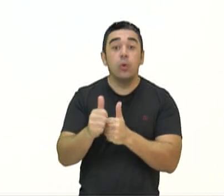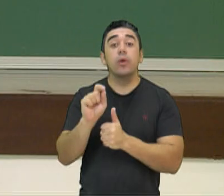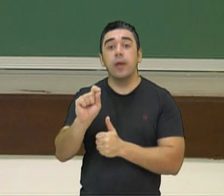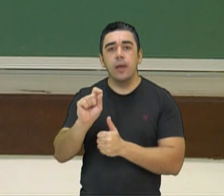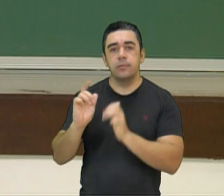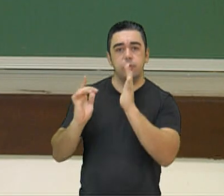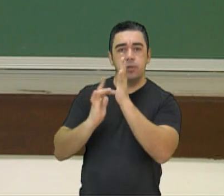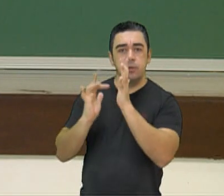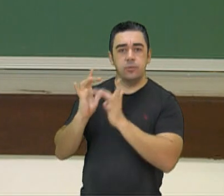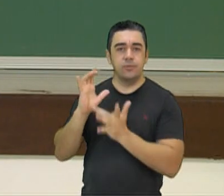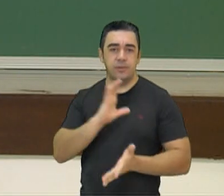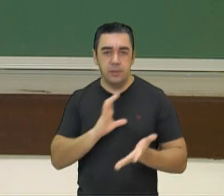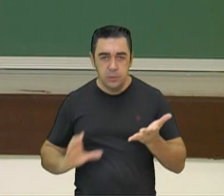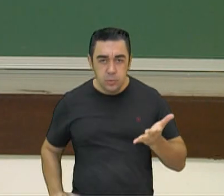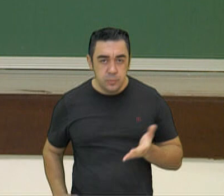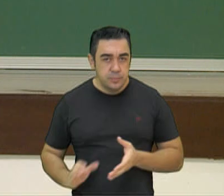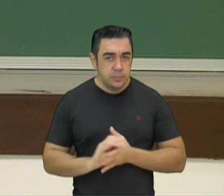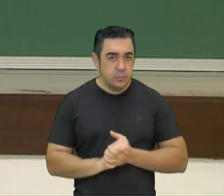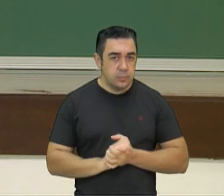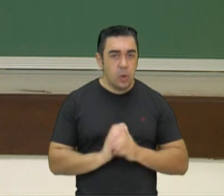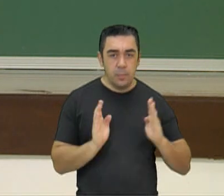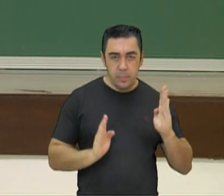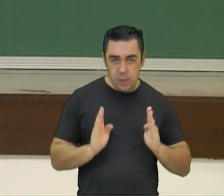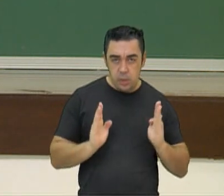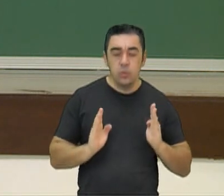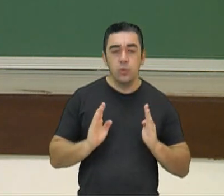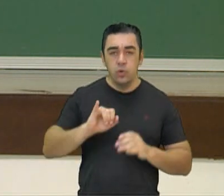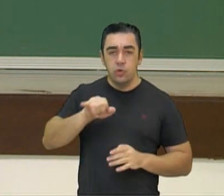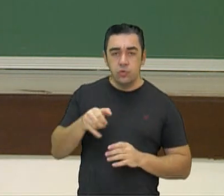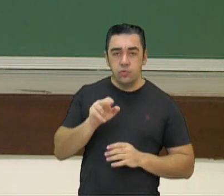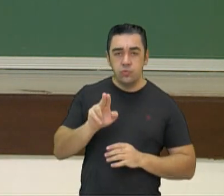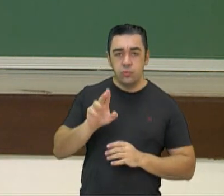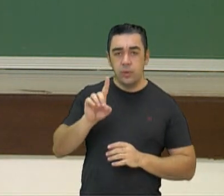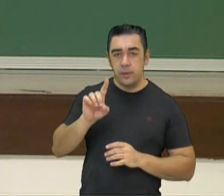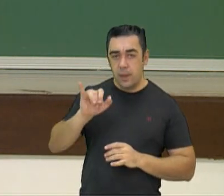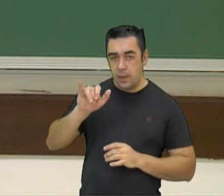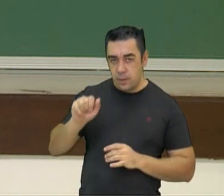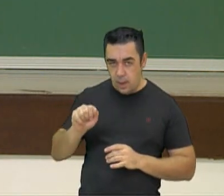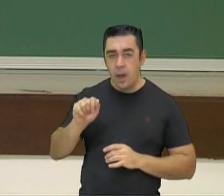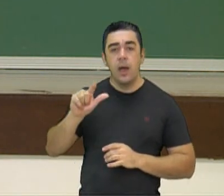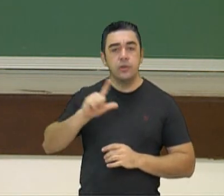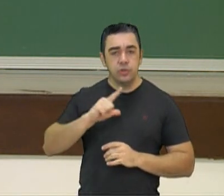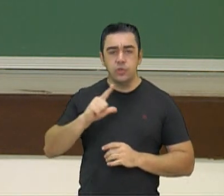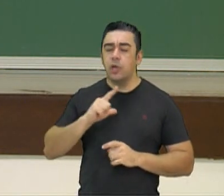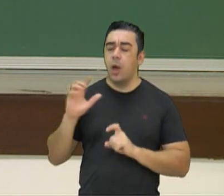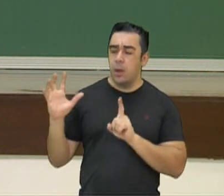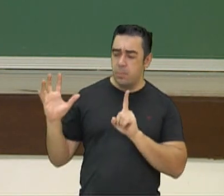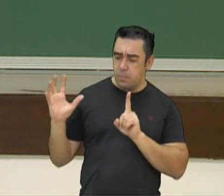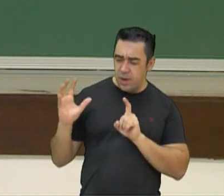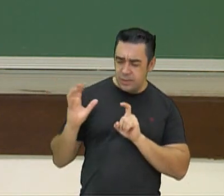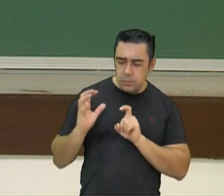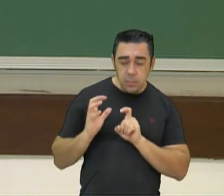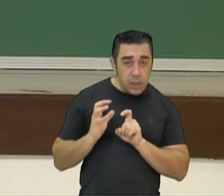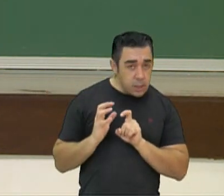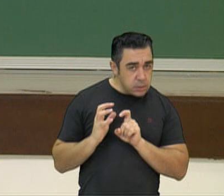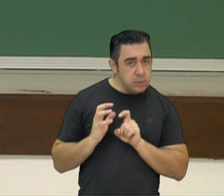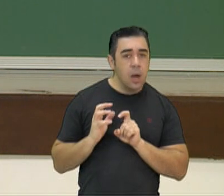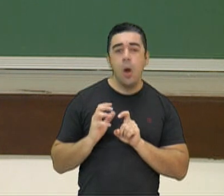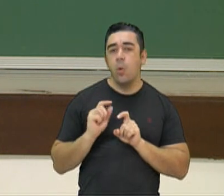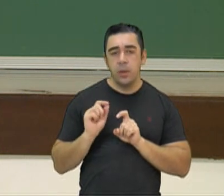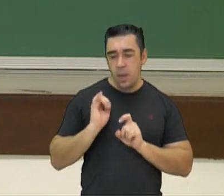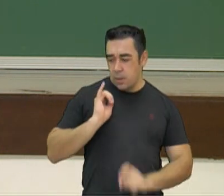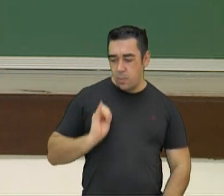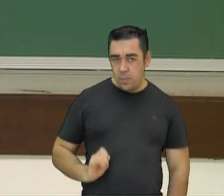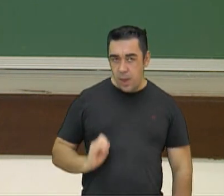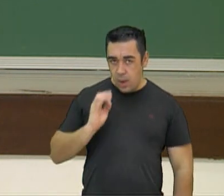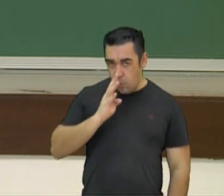Cristo. Na época, a Judéia ela era oprimida pelo Império Romano e toda a história que